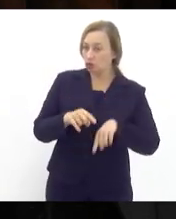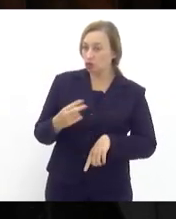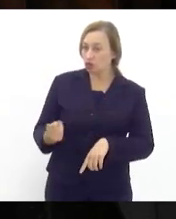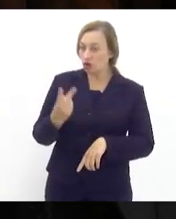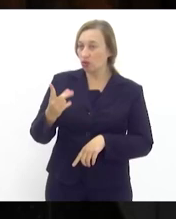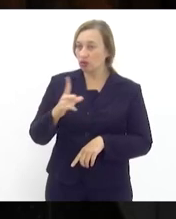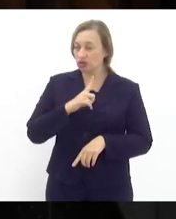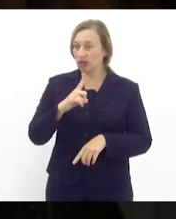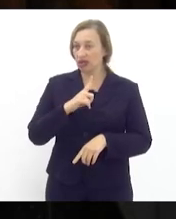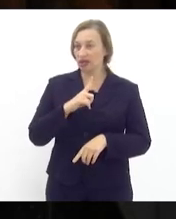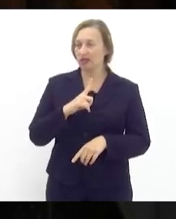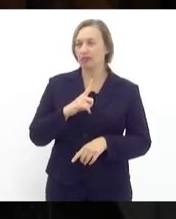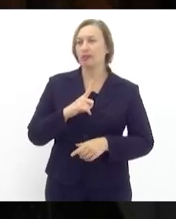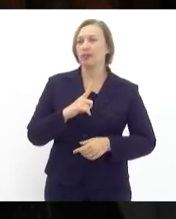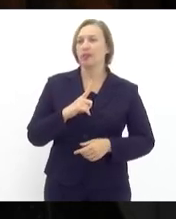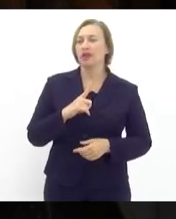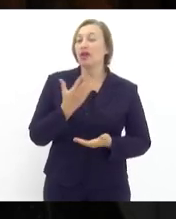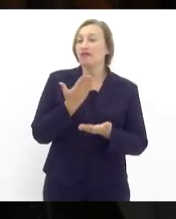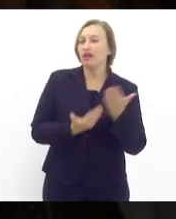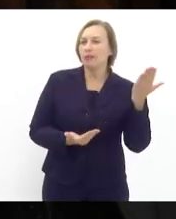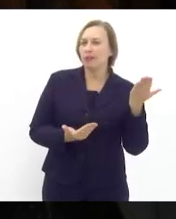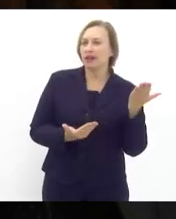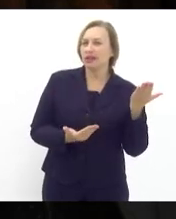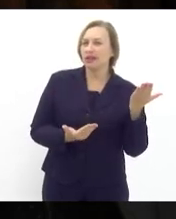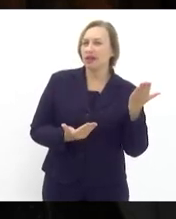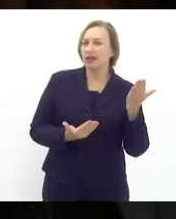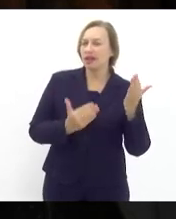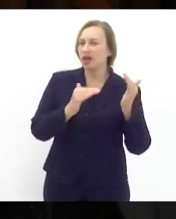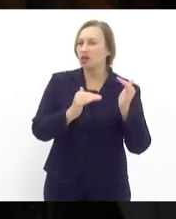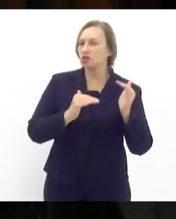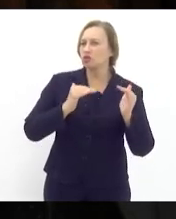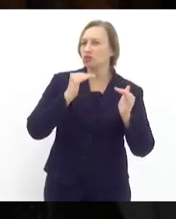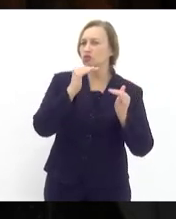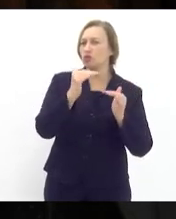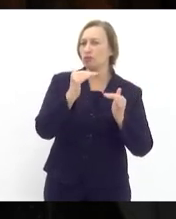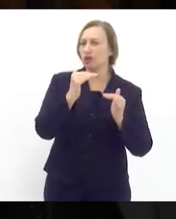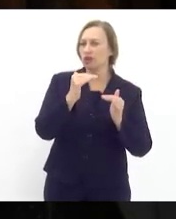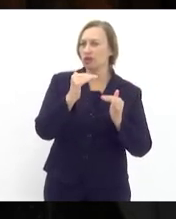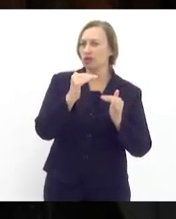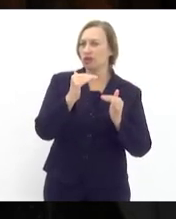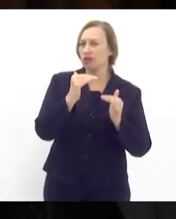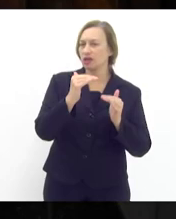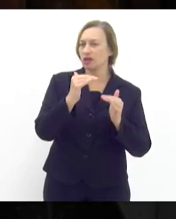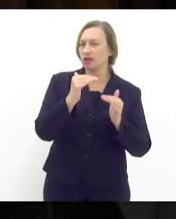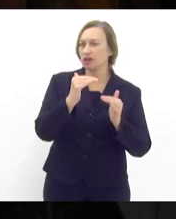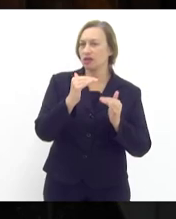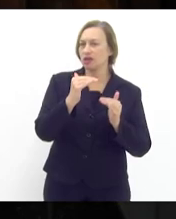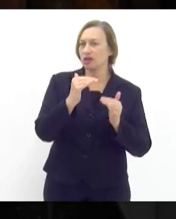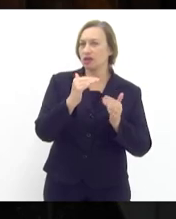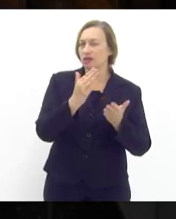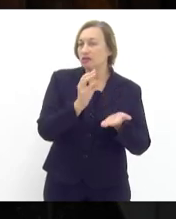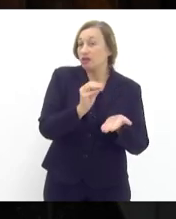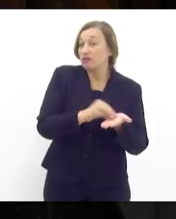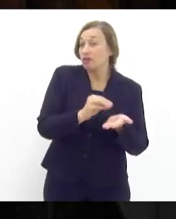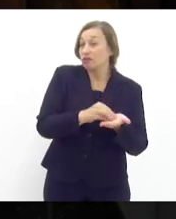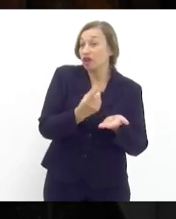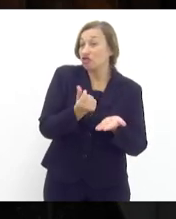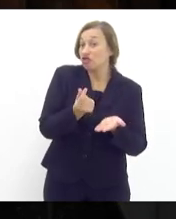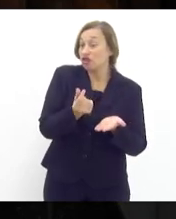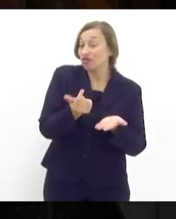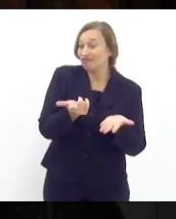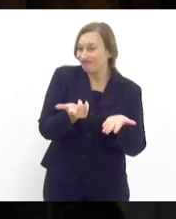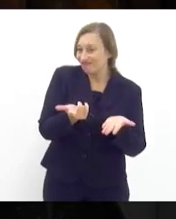isso simboliza que ele vai perder a soberania vai quebrar E é isso